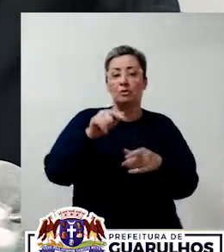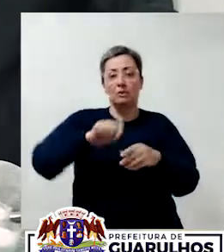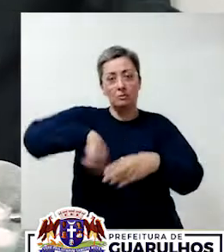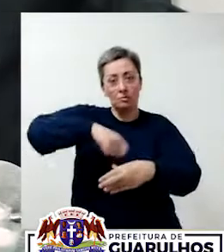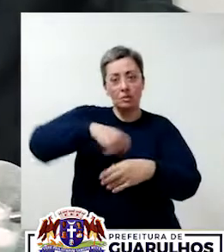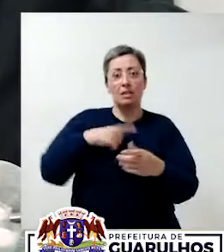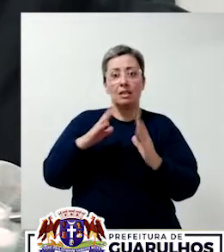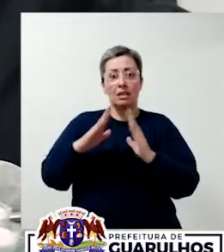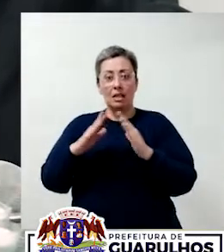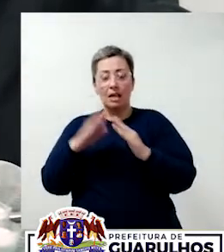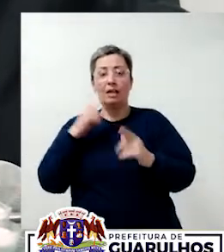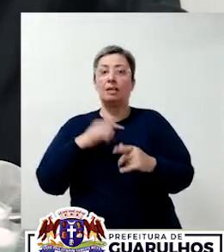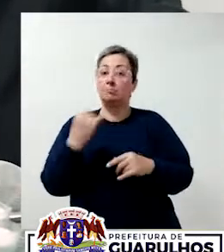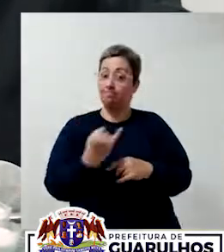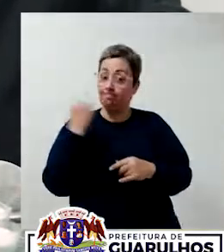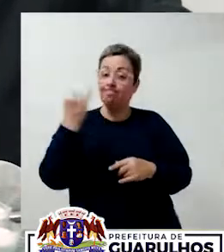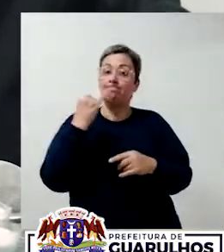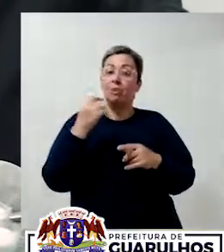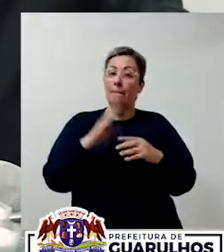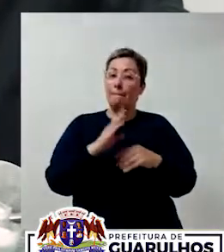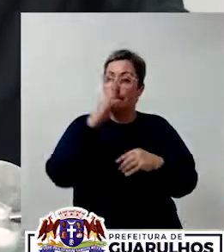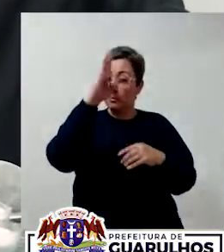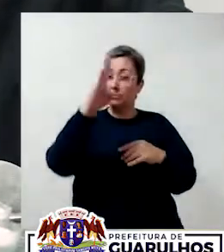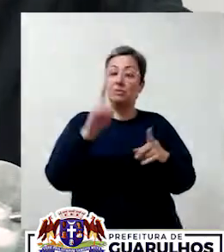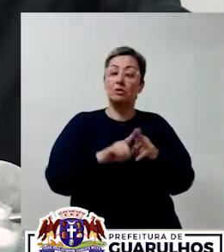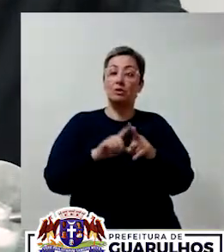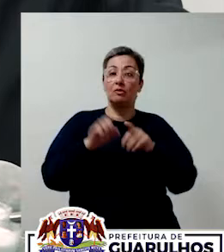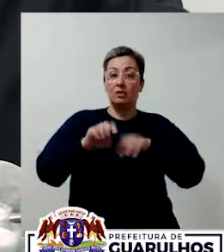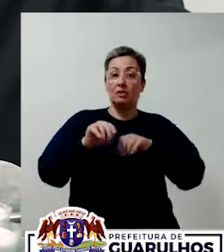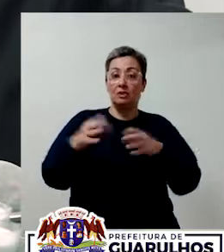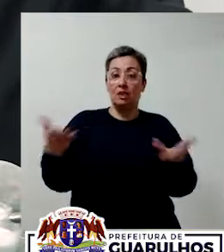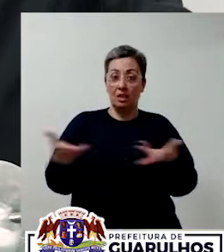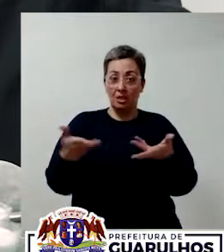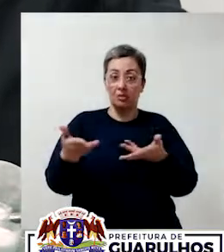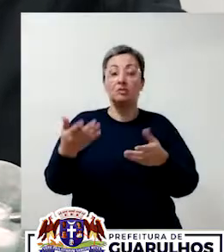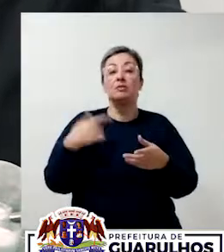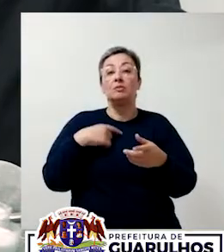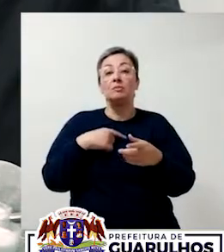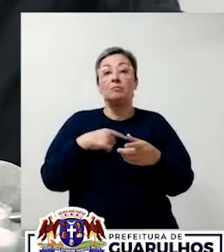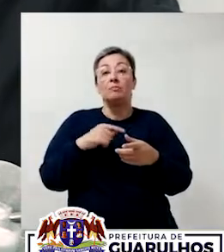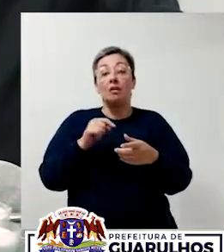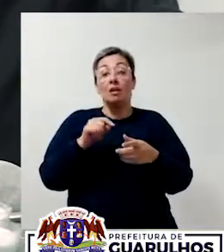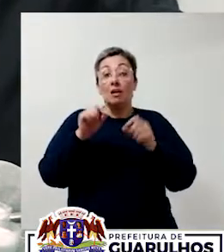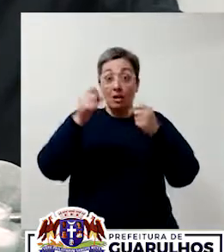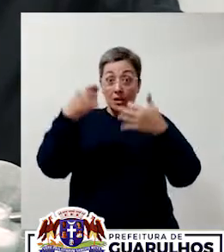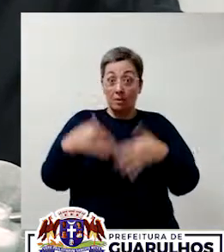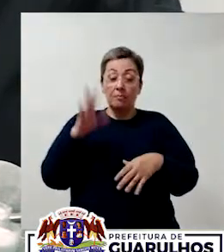vocês forem fazer em casa, é sempre legal, principalmente esses bolos que a gente vai estar ensinando aqui hoje, na receita de